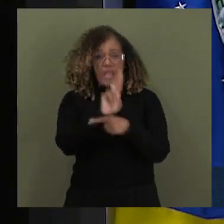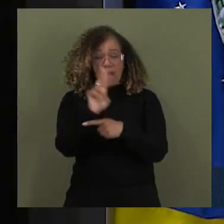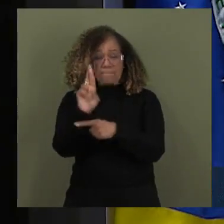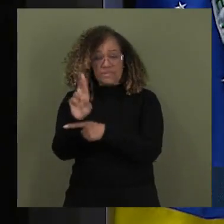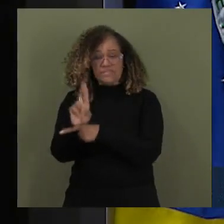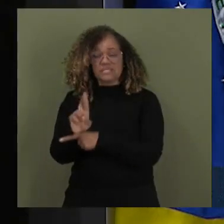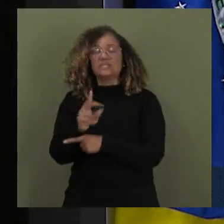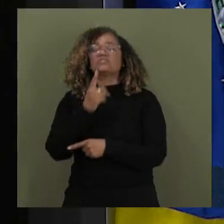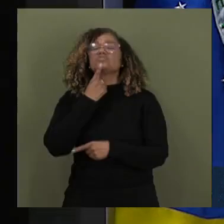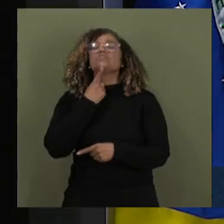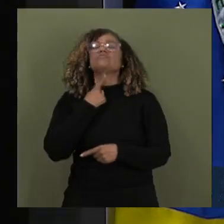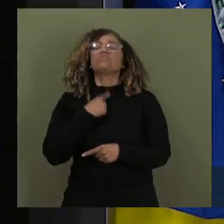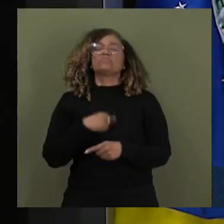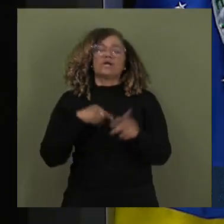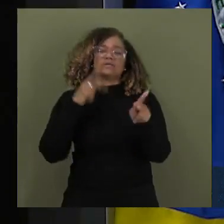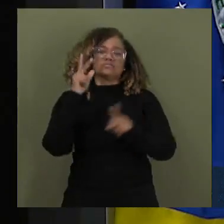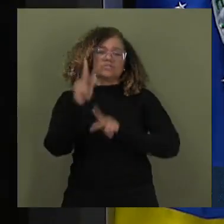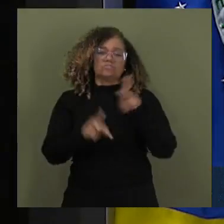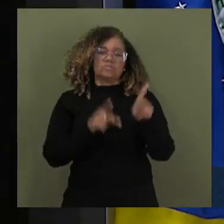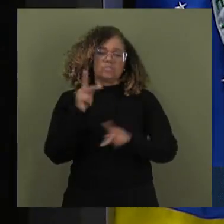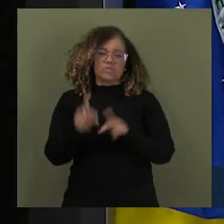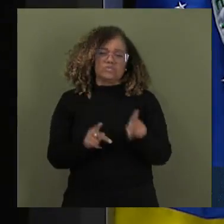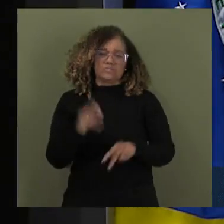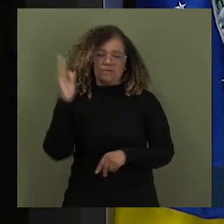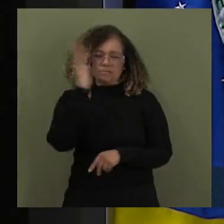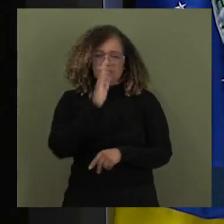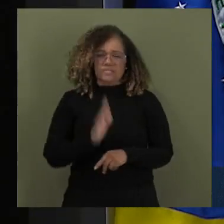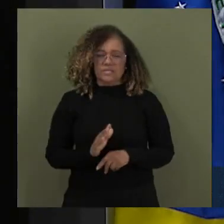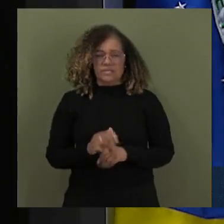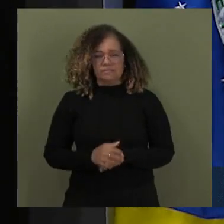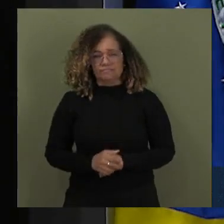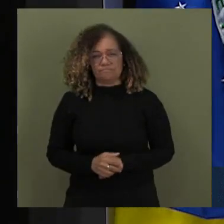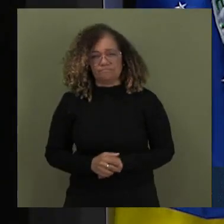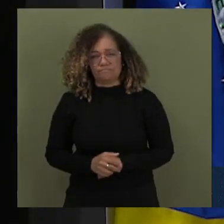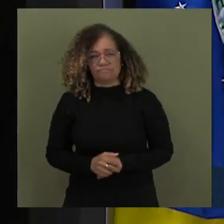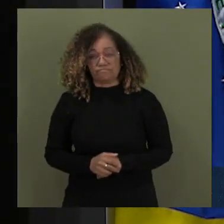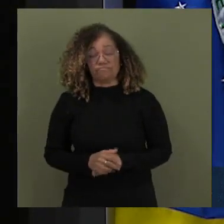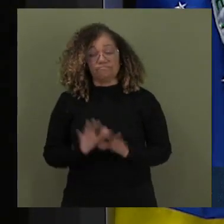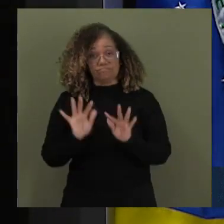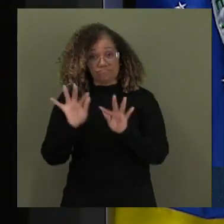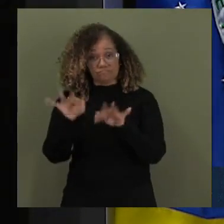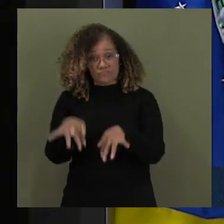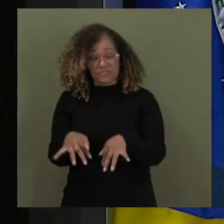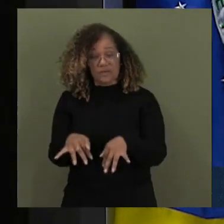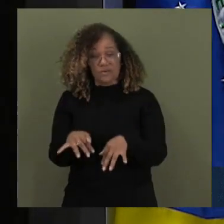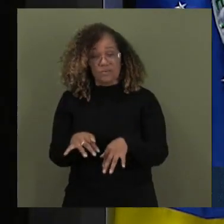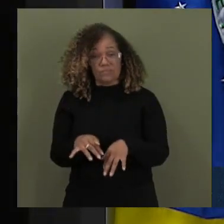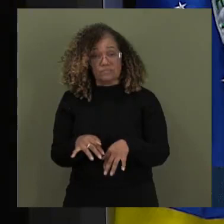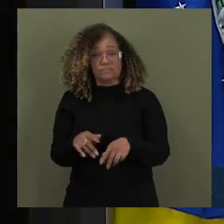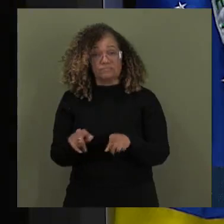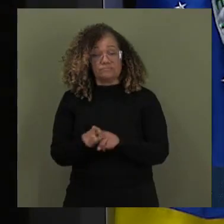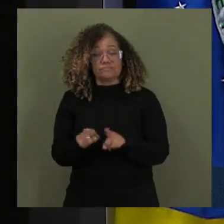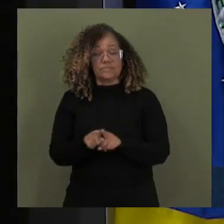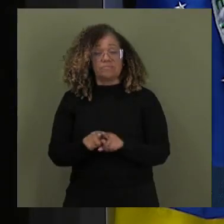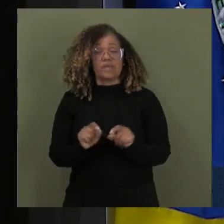vontade de toda a população brasileira. Eu encerro aqui citando